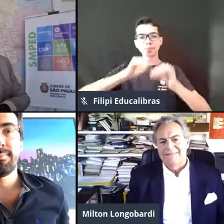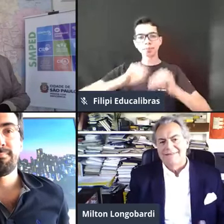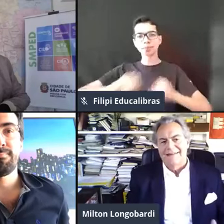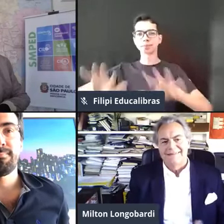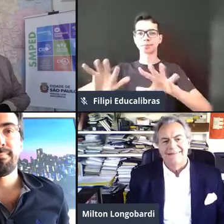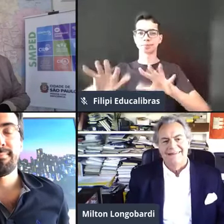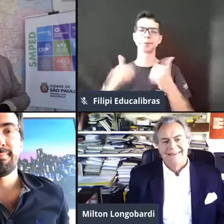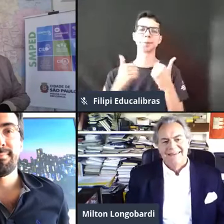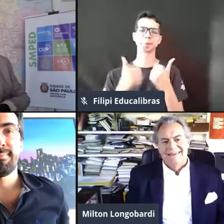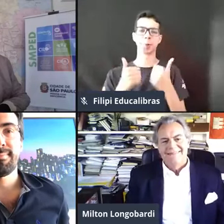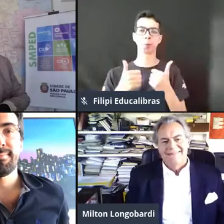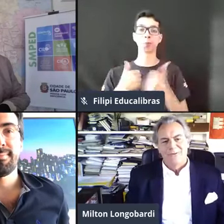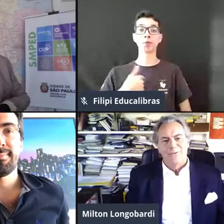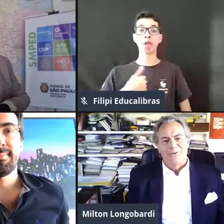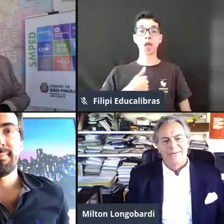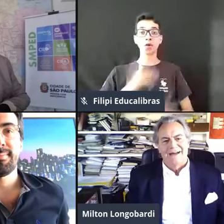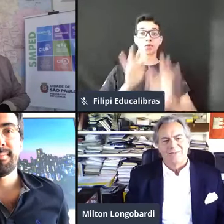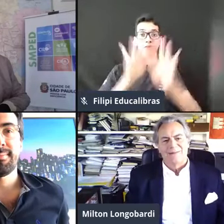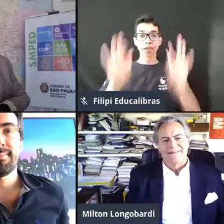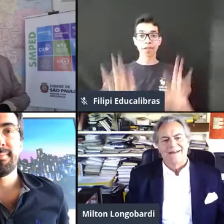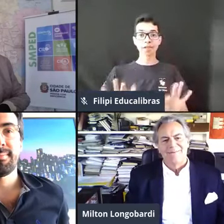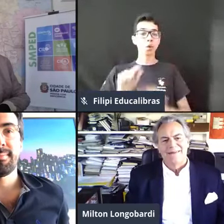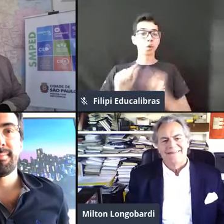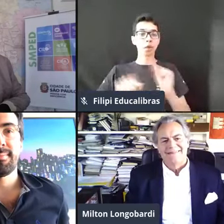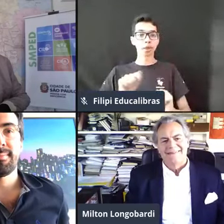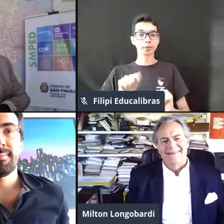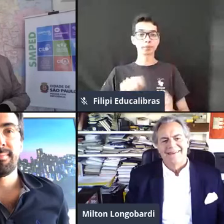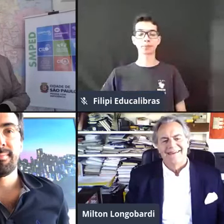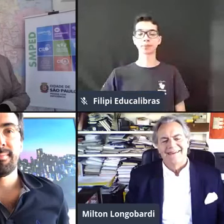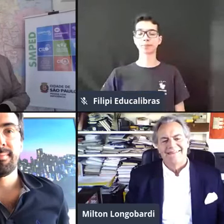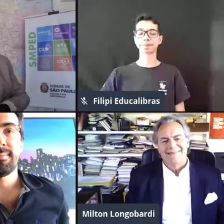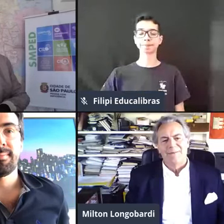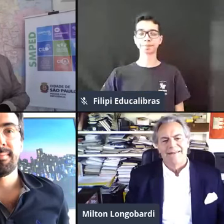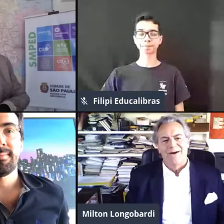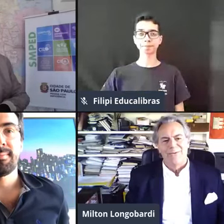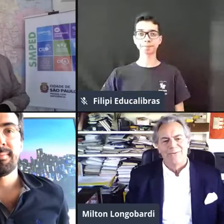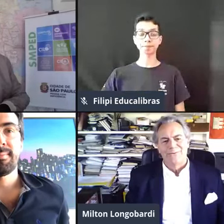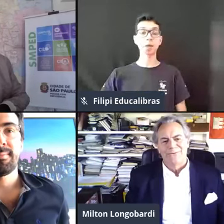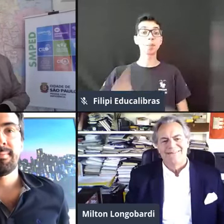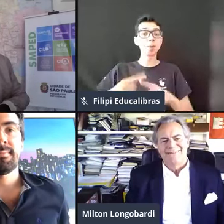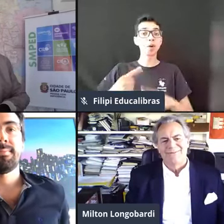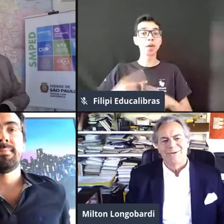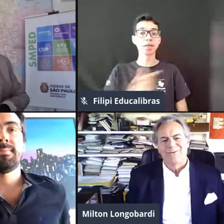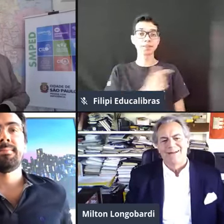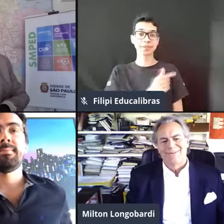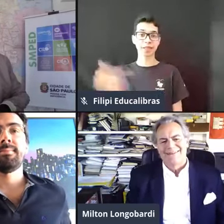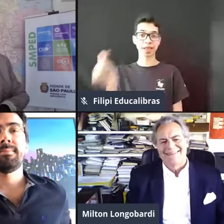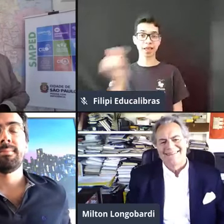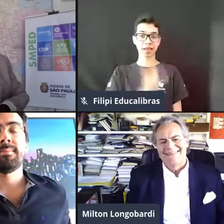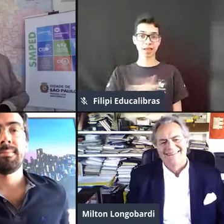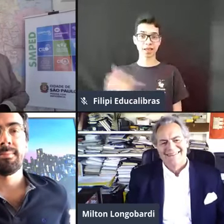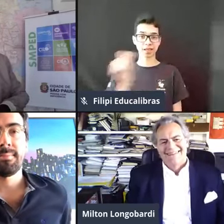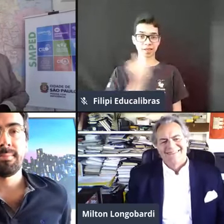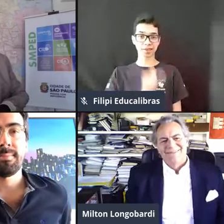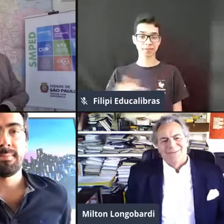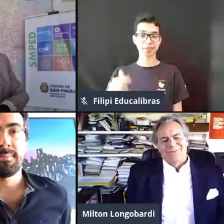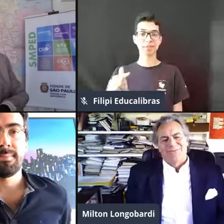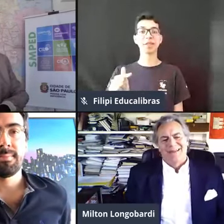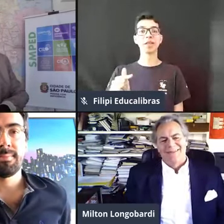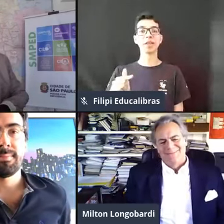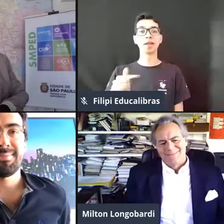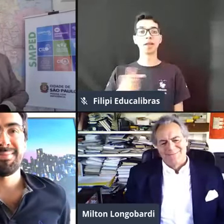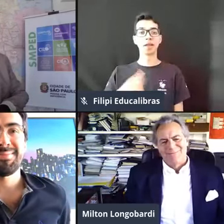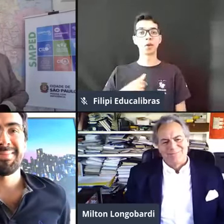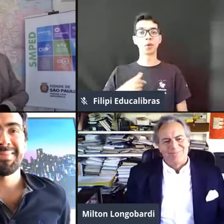tenho a felicidade de ter um contato praticamente semanal com o Cid Torquato aqui no